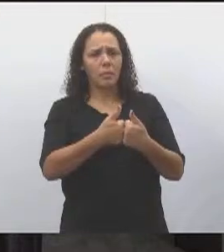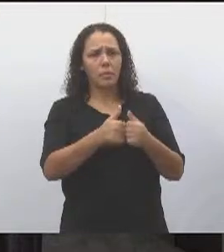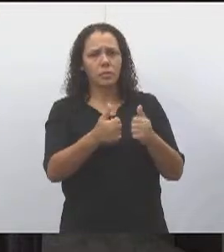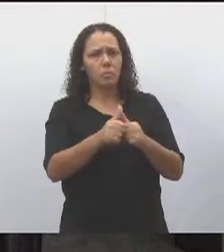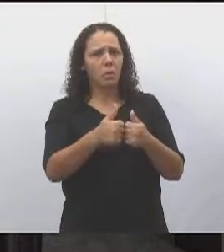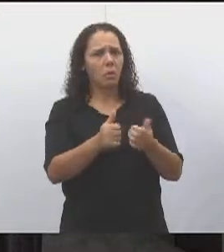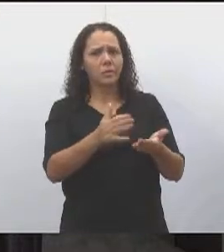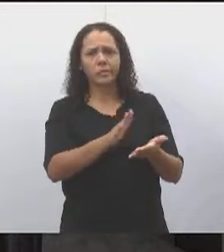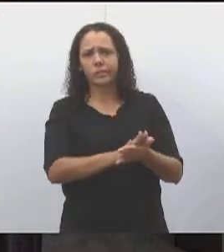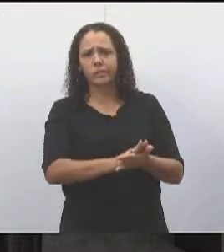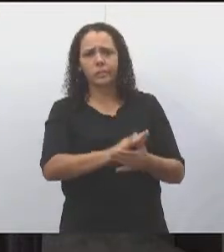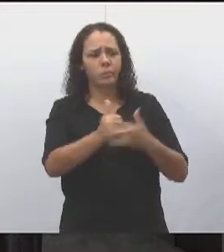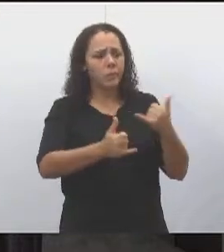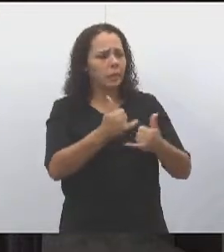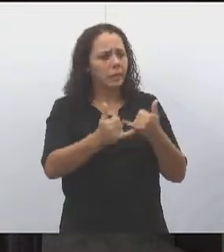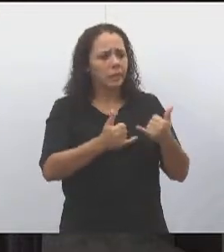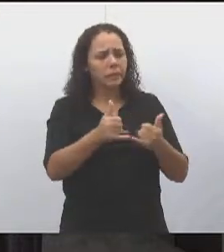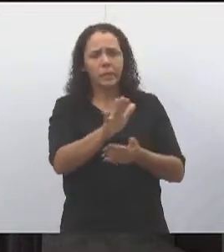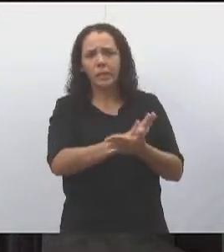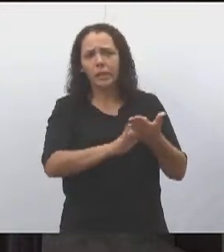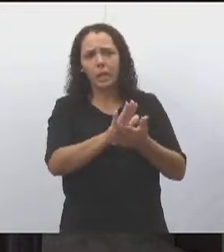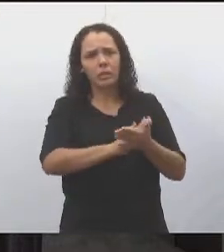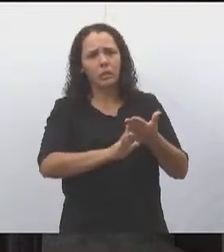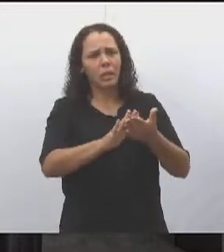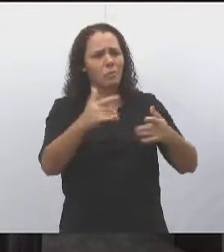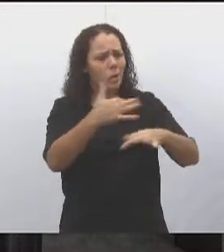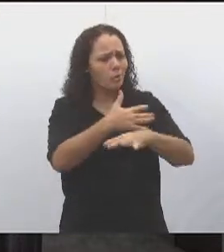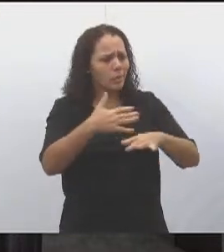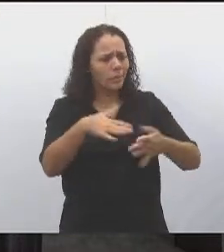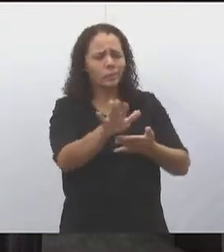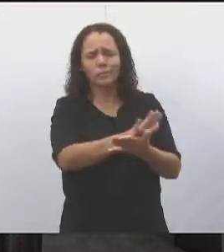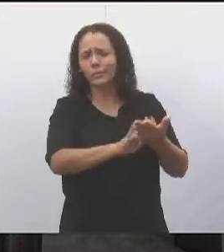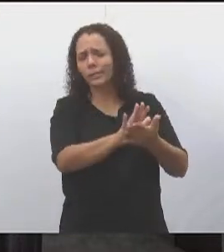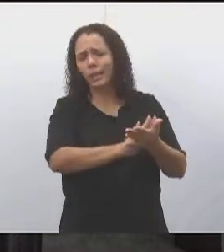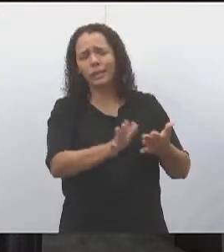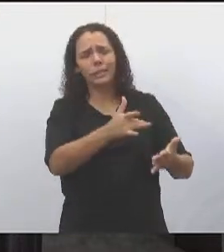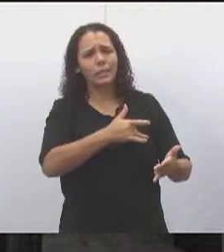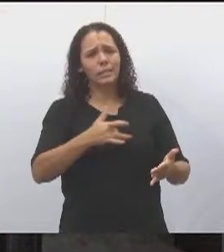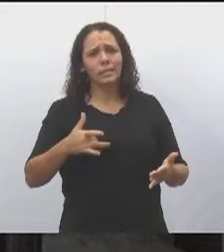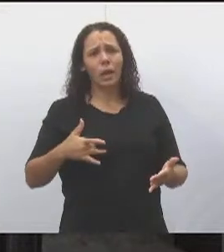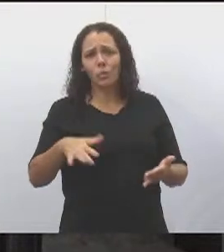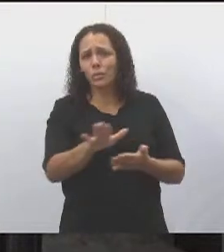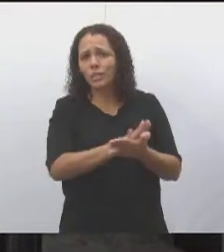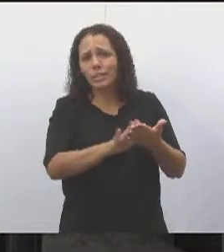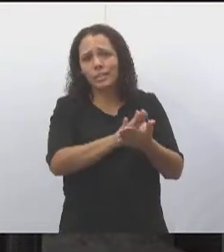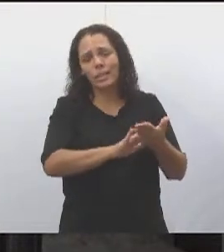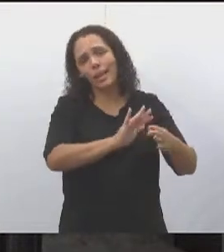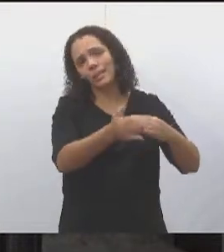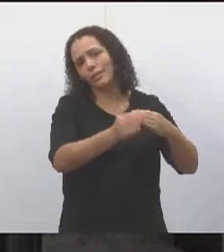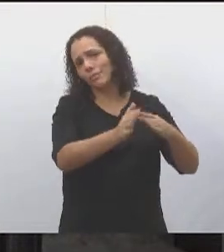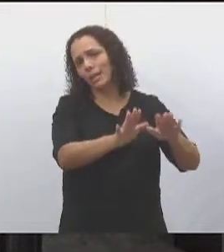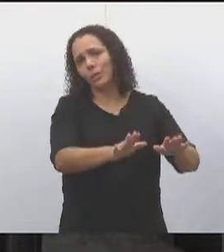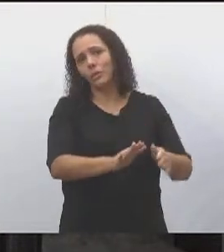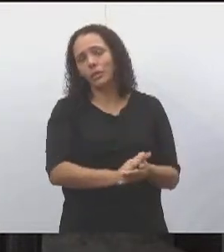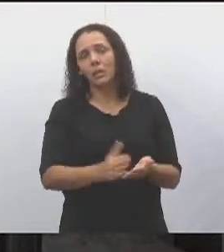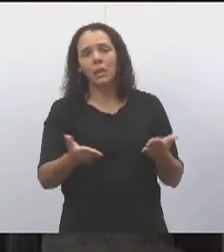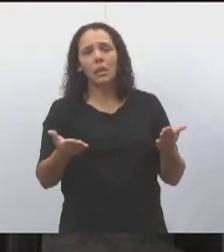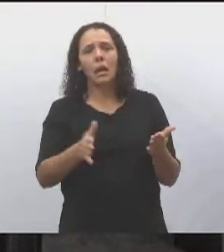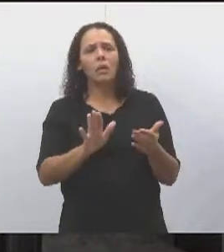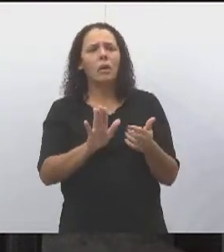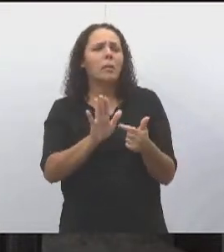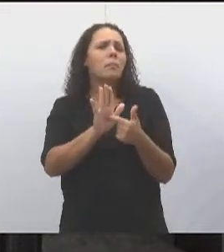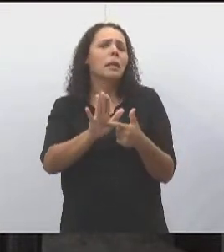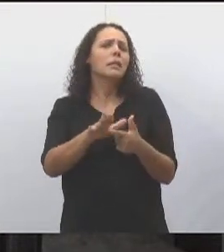Você olha o problema de mobilidade, não tem JAL. Você olha o problema da saúde, não tem JAL. Apareceu agora, me parece que é no SAI,